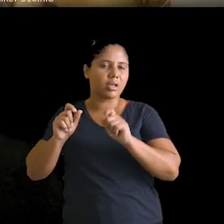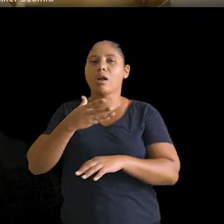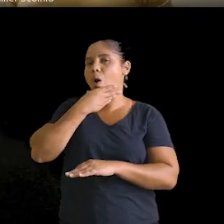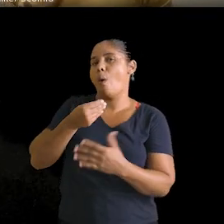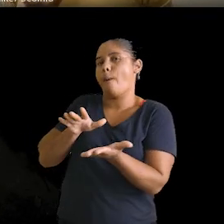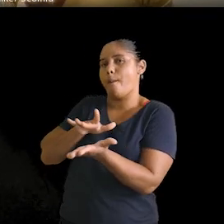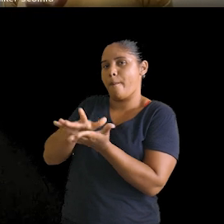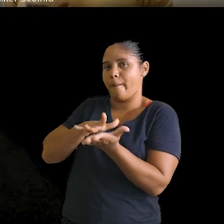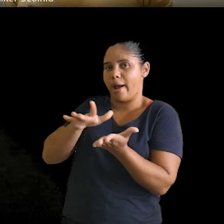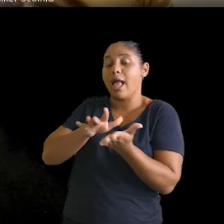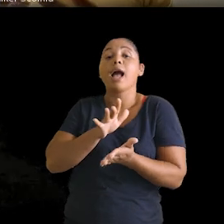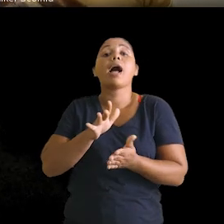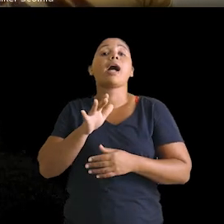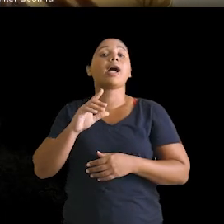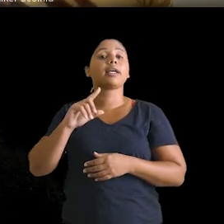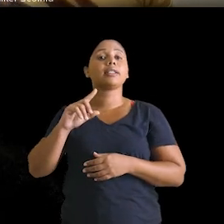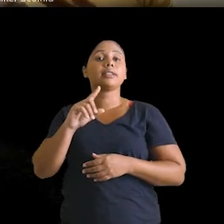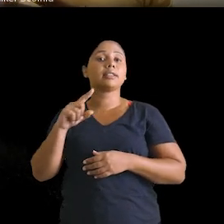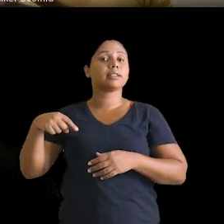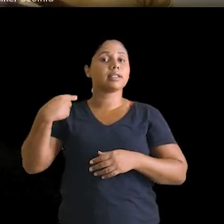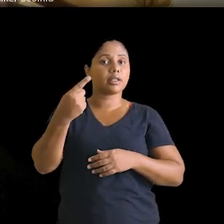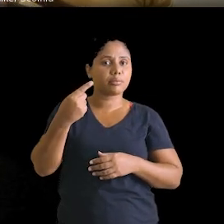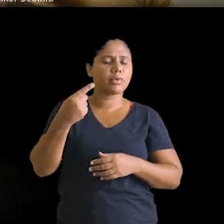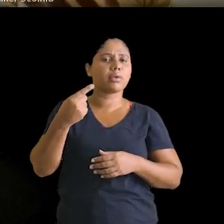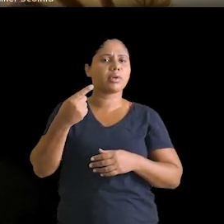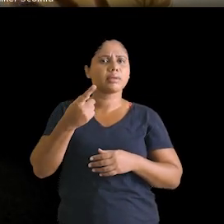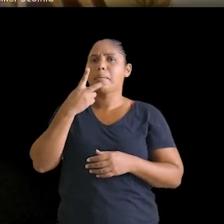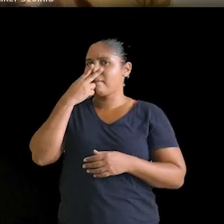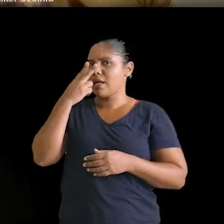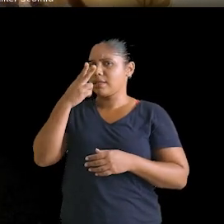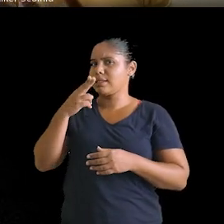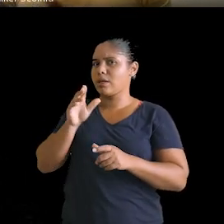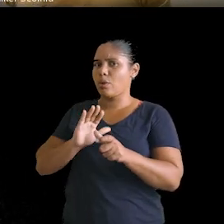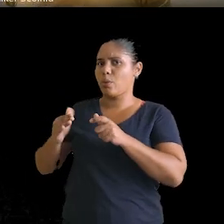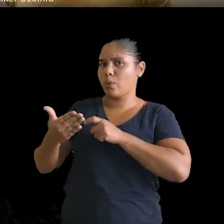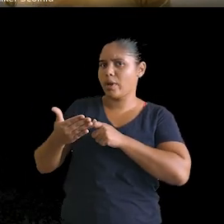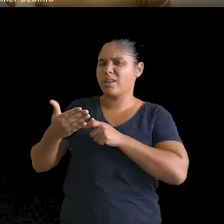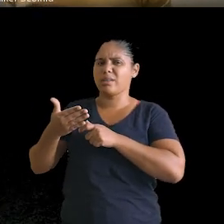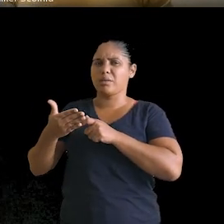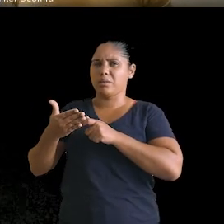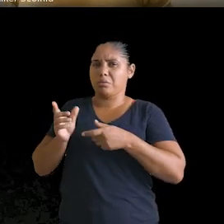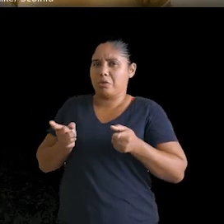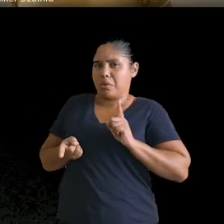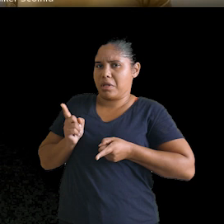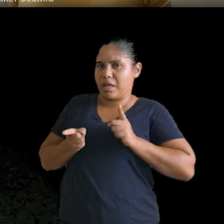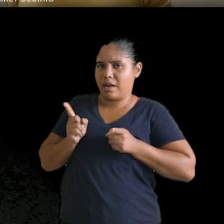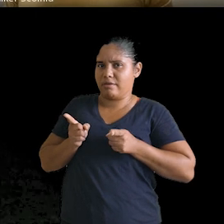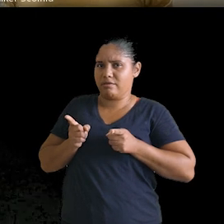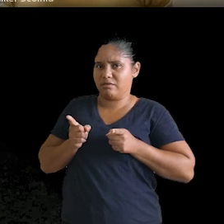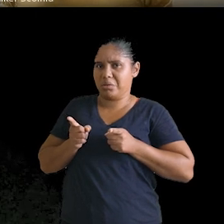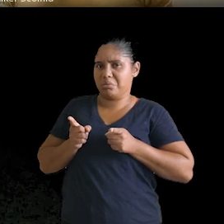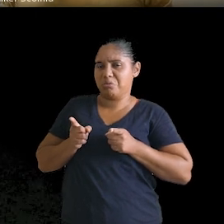tarde, tá, esse termo acabou sendo usado como uma forma de estereotipar para definir mulheres trans. Mas hoje, o termo